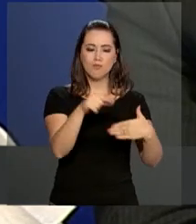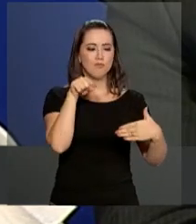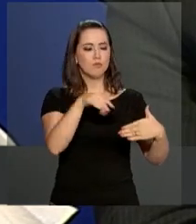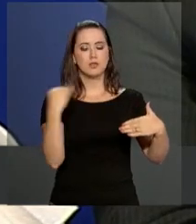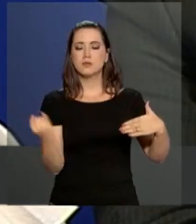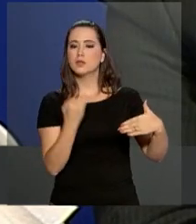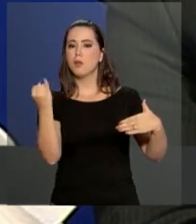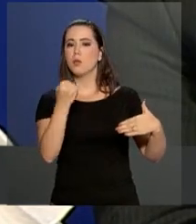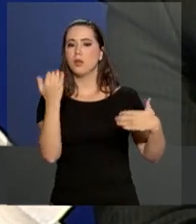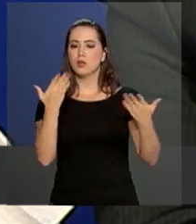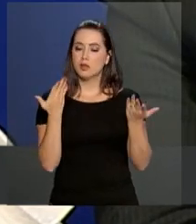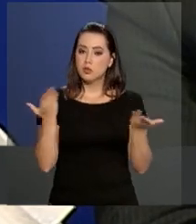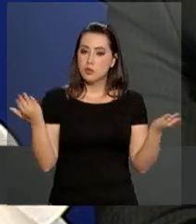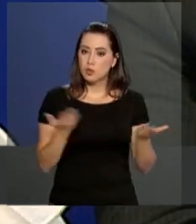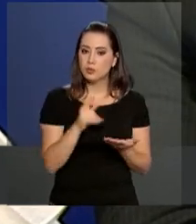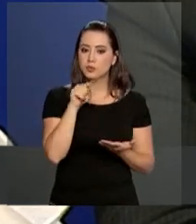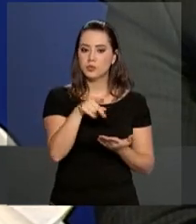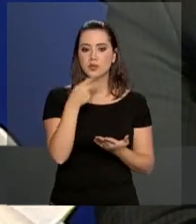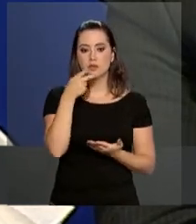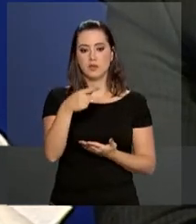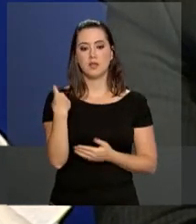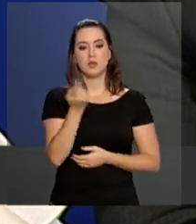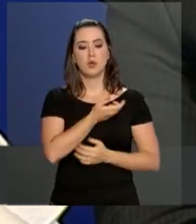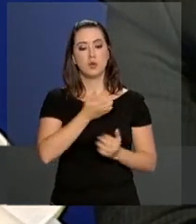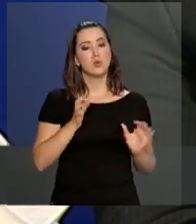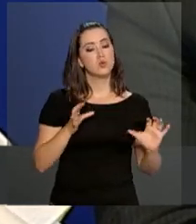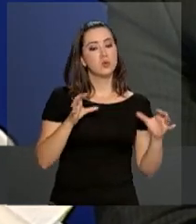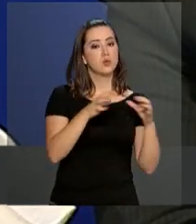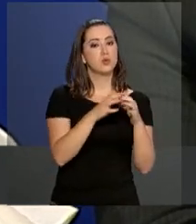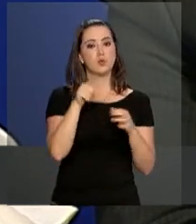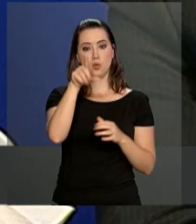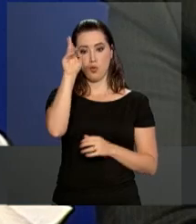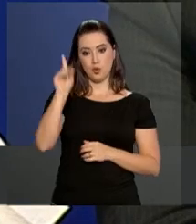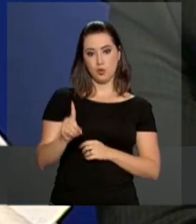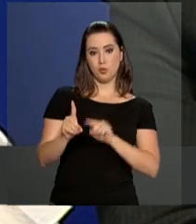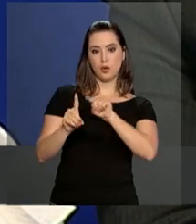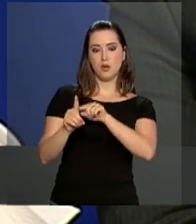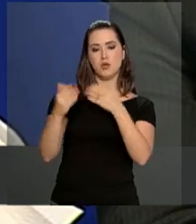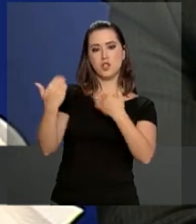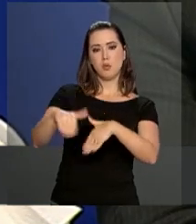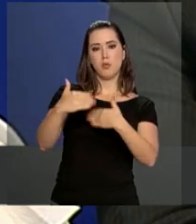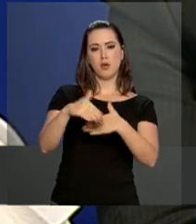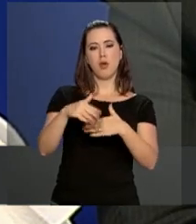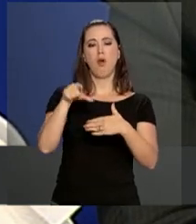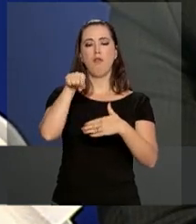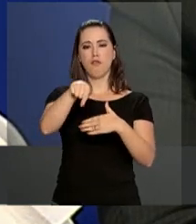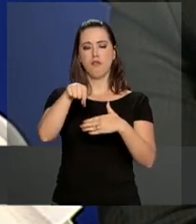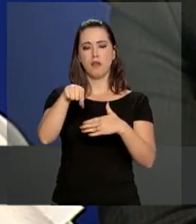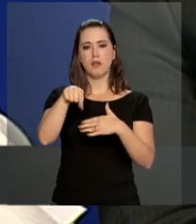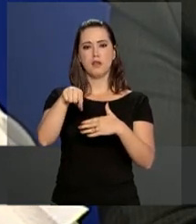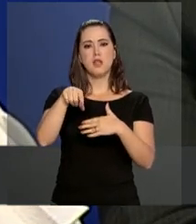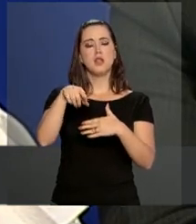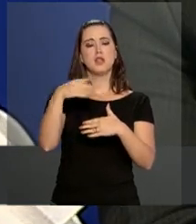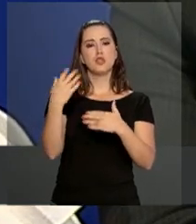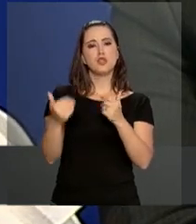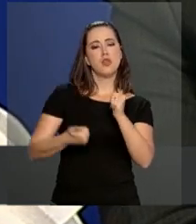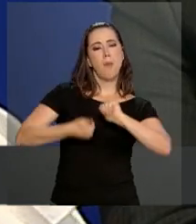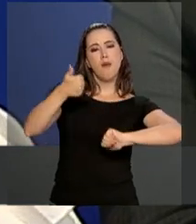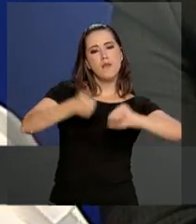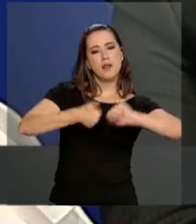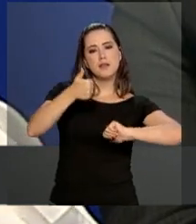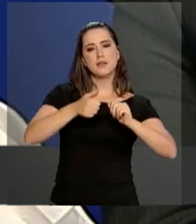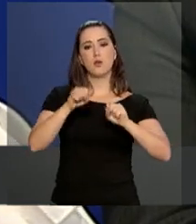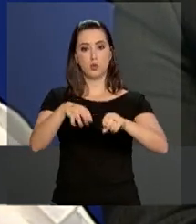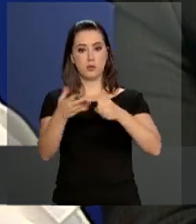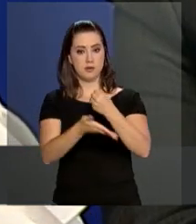né eu queria salientar a presença da nossa equipe lado a diretoria de avaliação da educação básica cuja diretora está